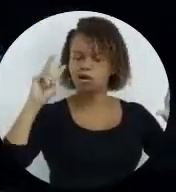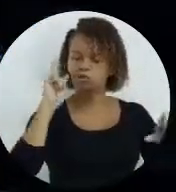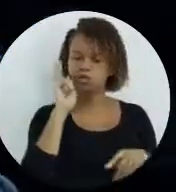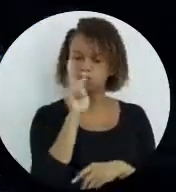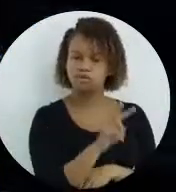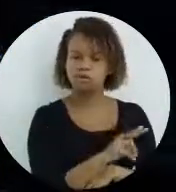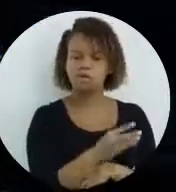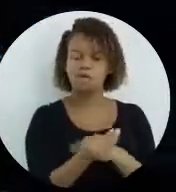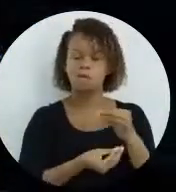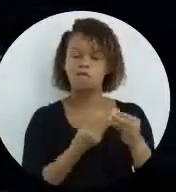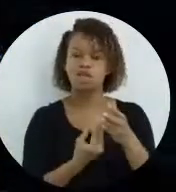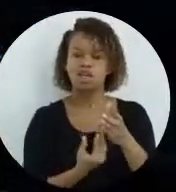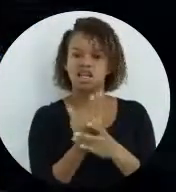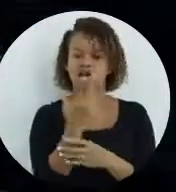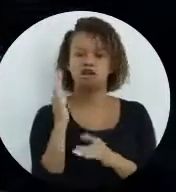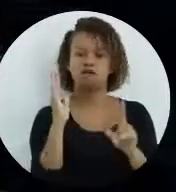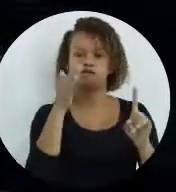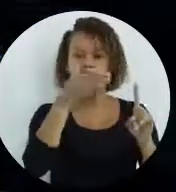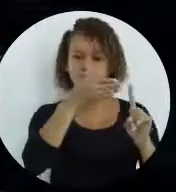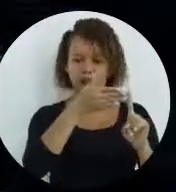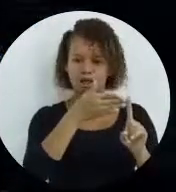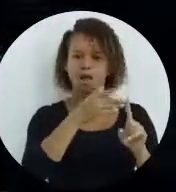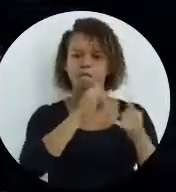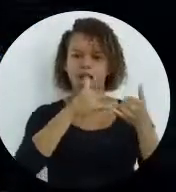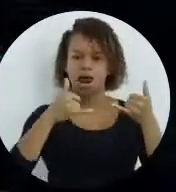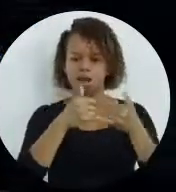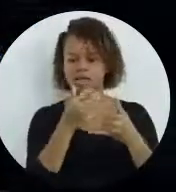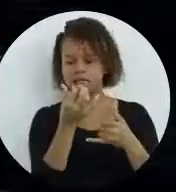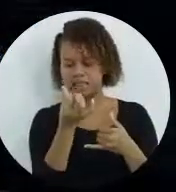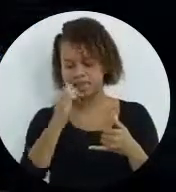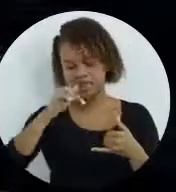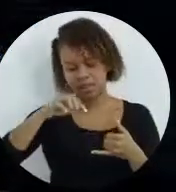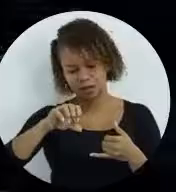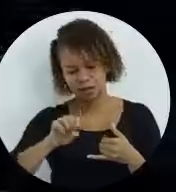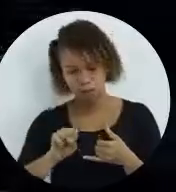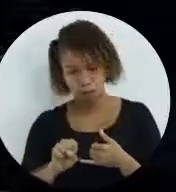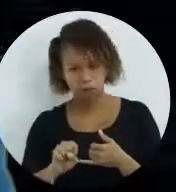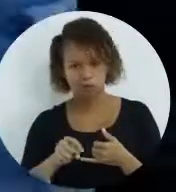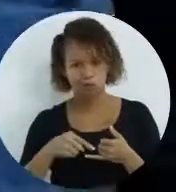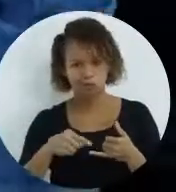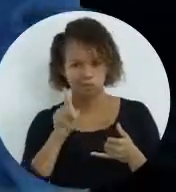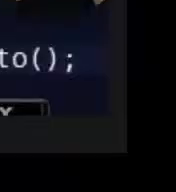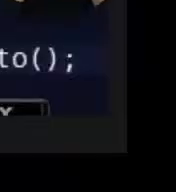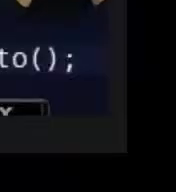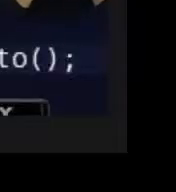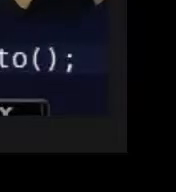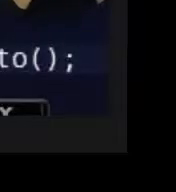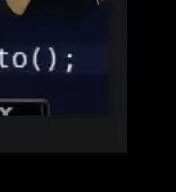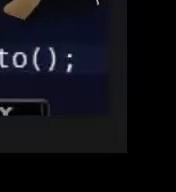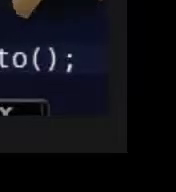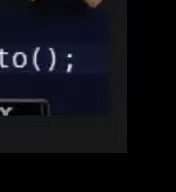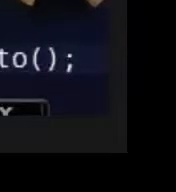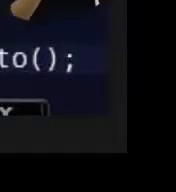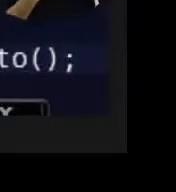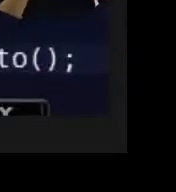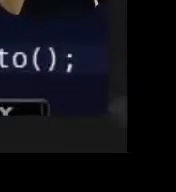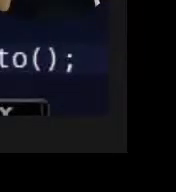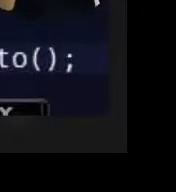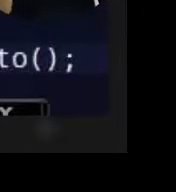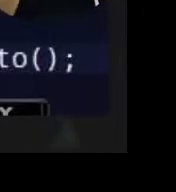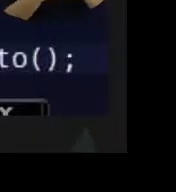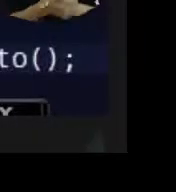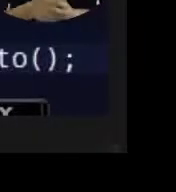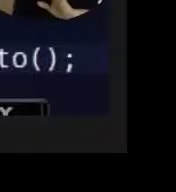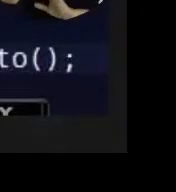veem aí como foi criada a função pela linha 6, 7 e 8, você vê lá no construtor que foi criada essa